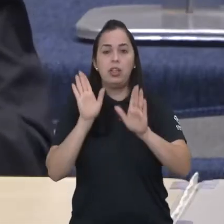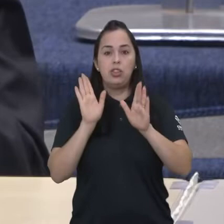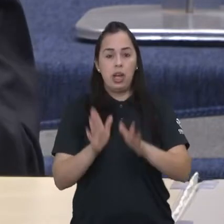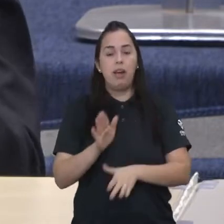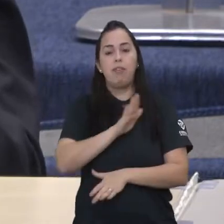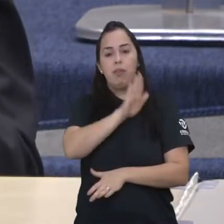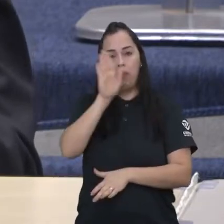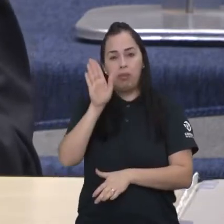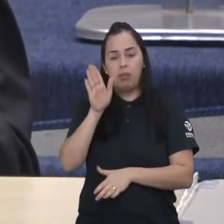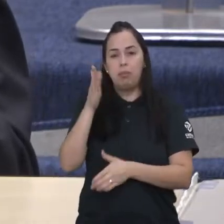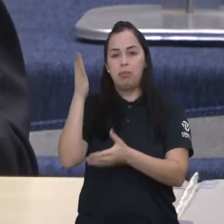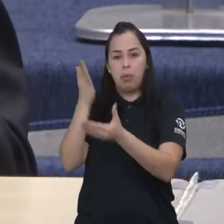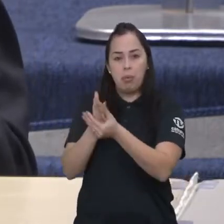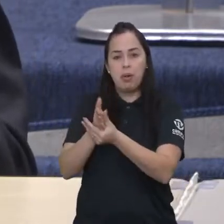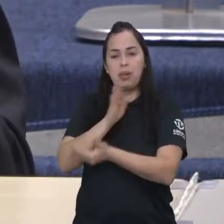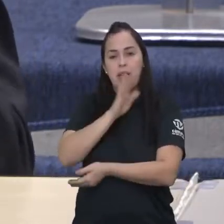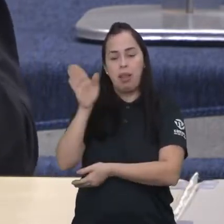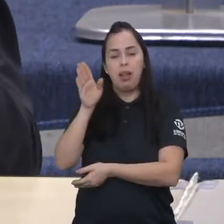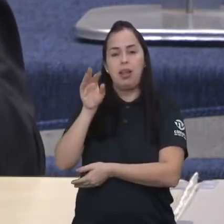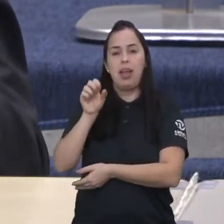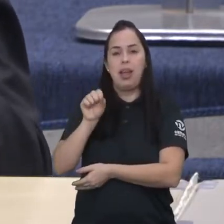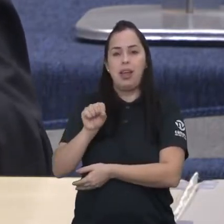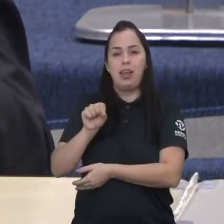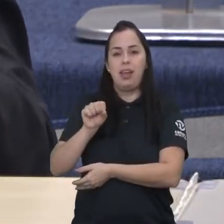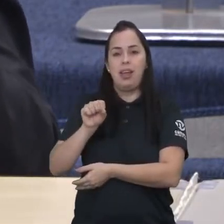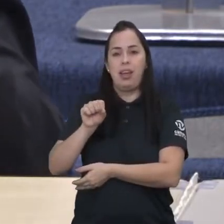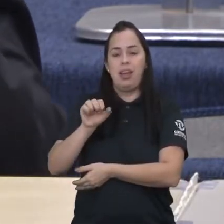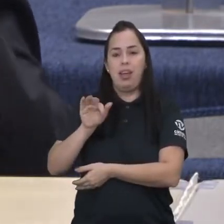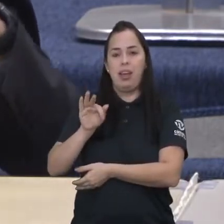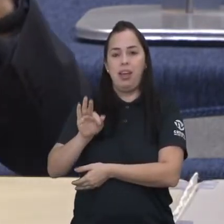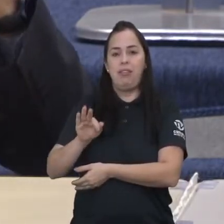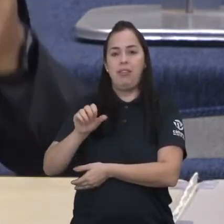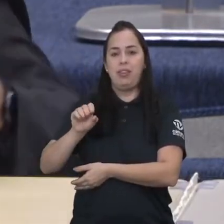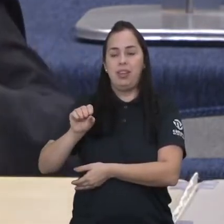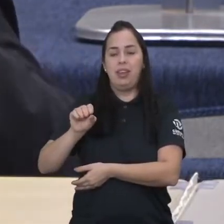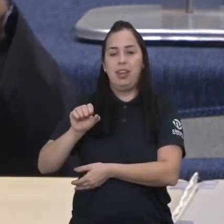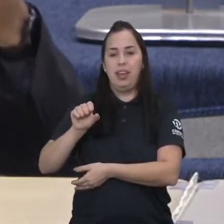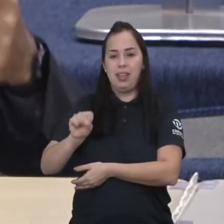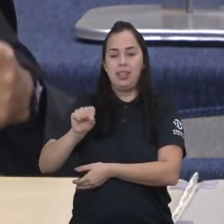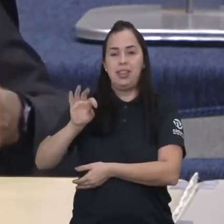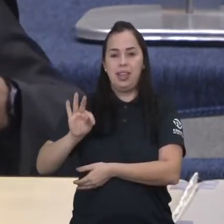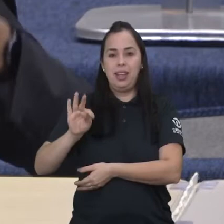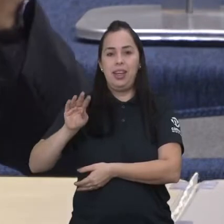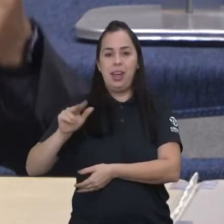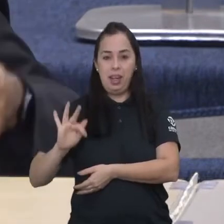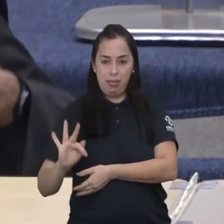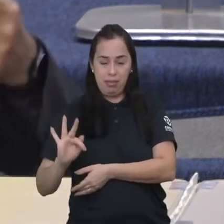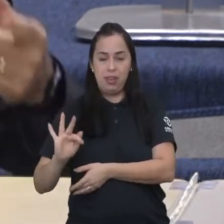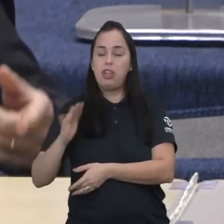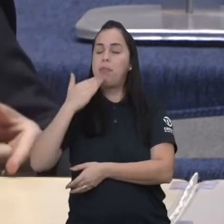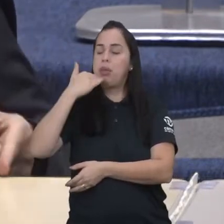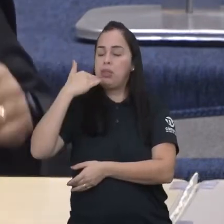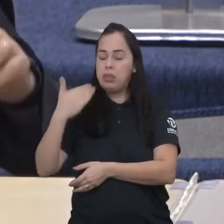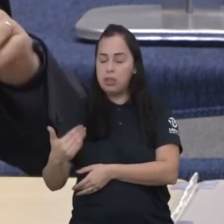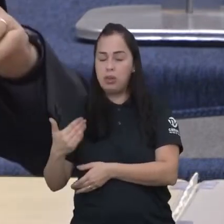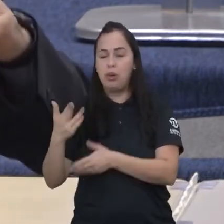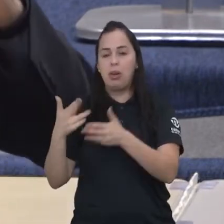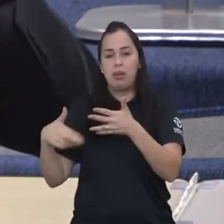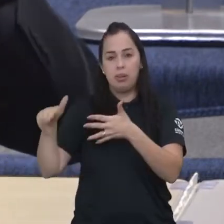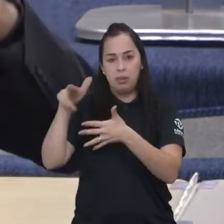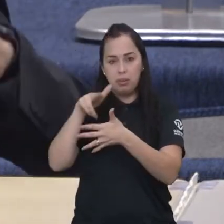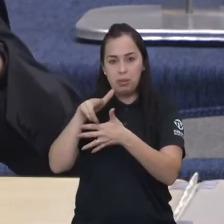gente recorreu até o STF, tá? A foi até o STF buscando reverter essas decisões e a gente não obteve êxito